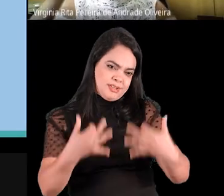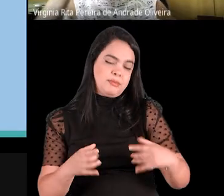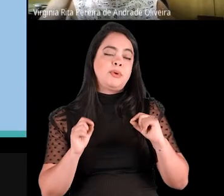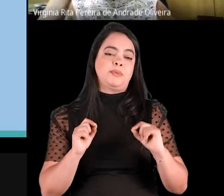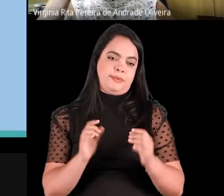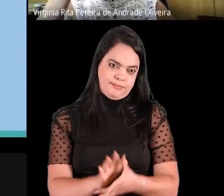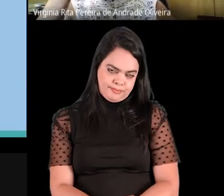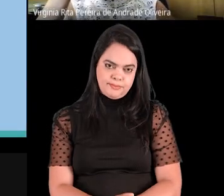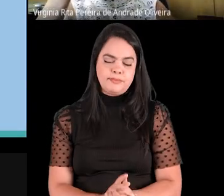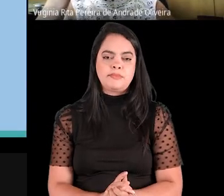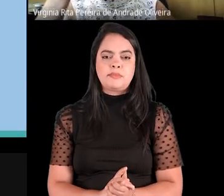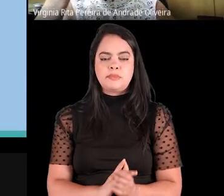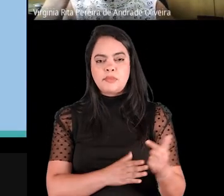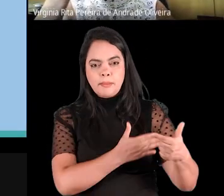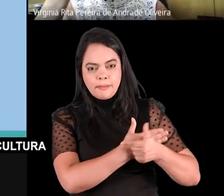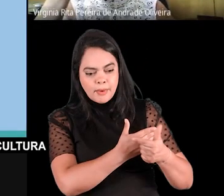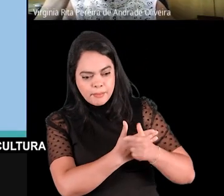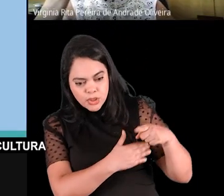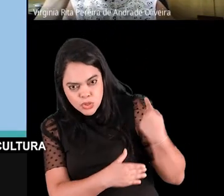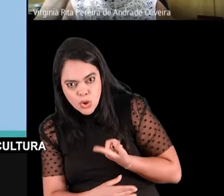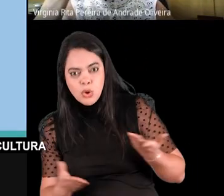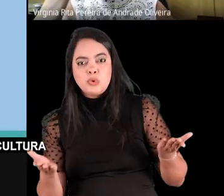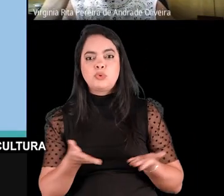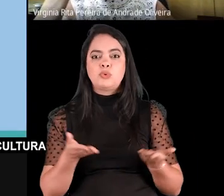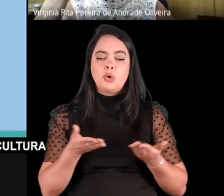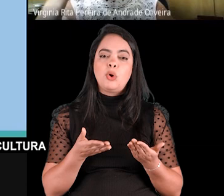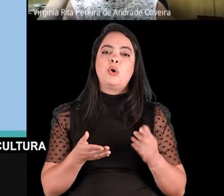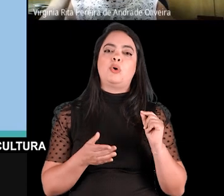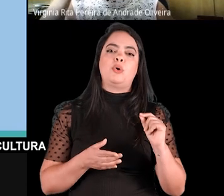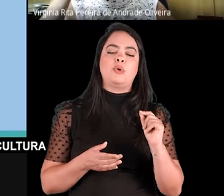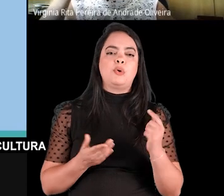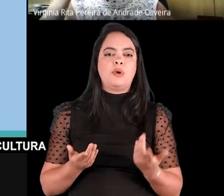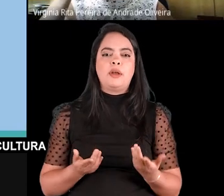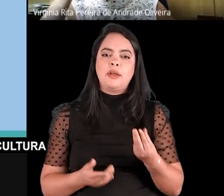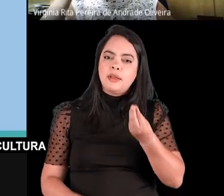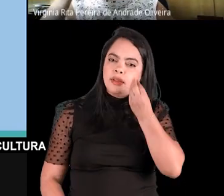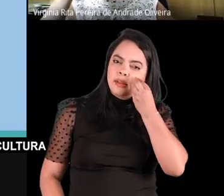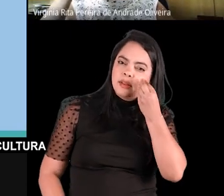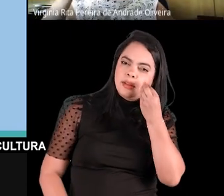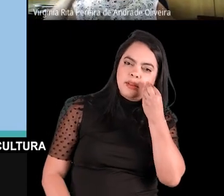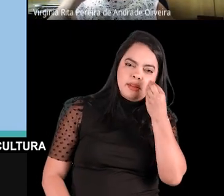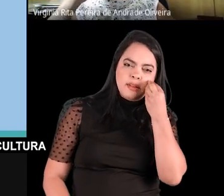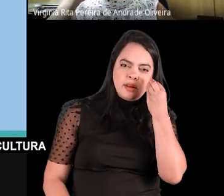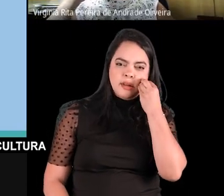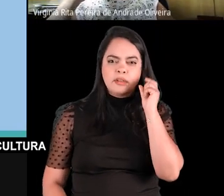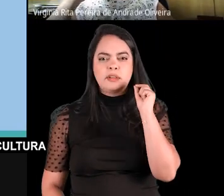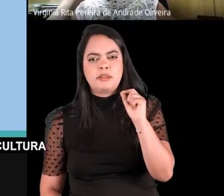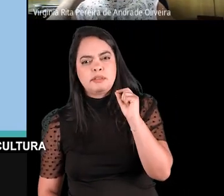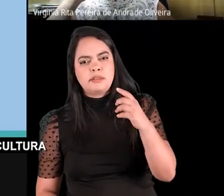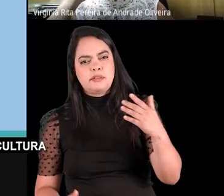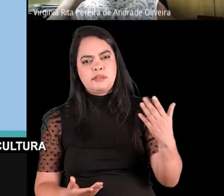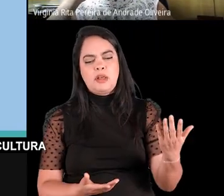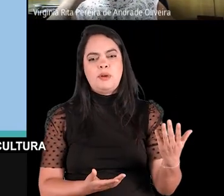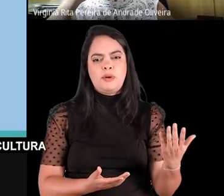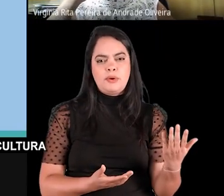que o nosso papel neste momento, inclusive, né, tem sido muito de tentar trazer isso enquanto parte de uma